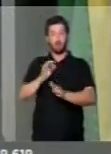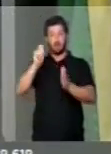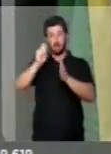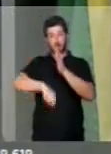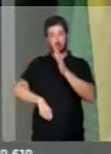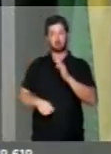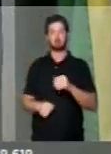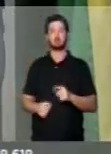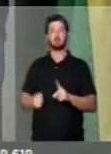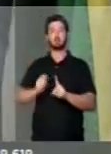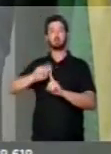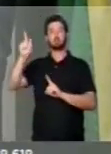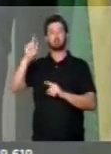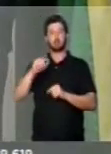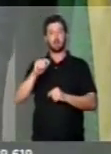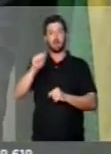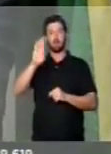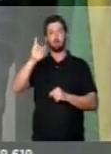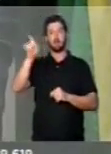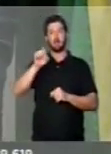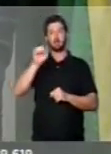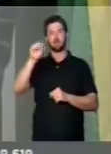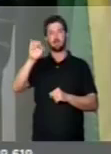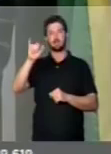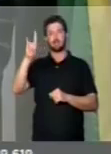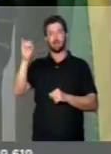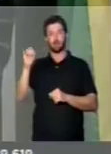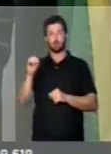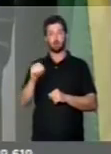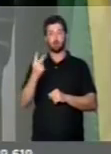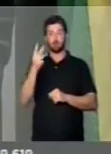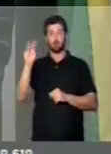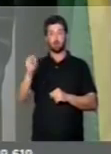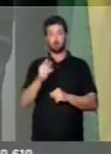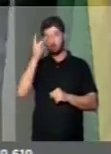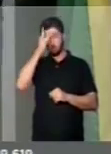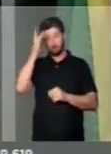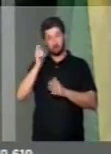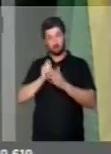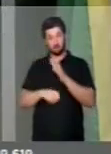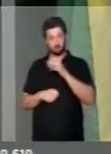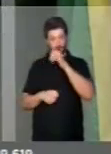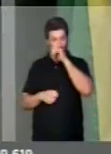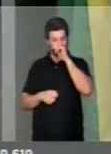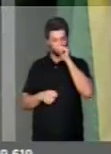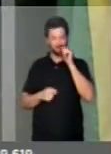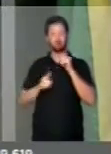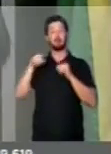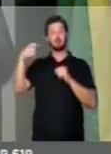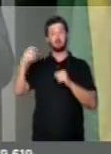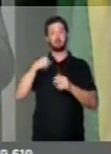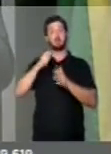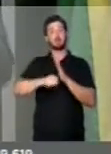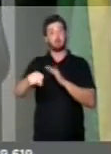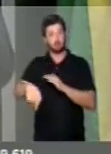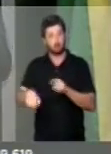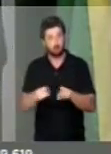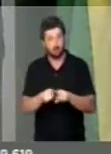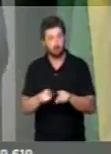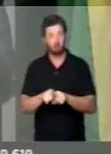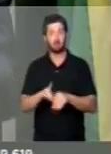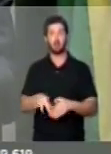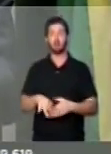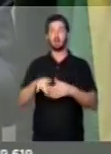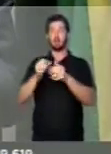o abaixo-assinado, que contou com mais de 2 milhões de assinatura. Posteriormente, assinei aqui, junto com